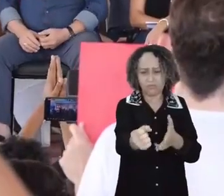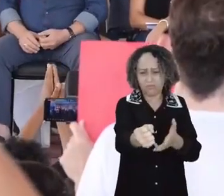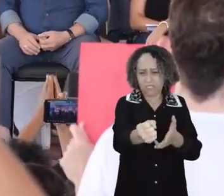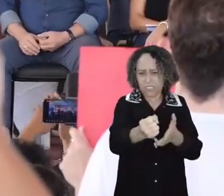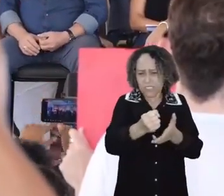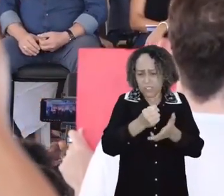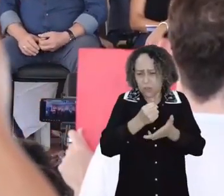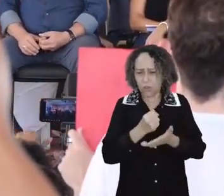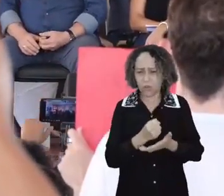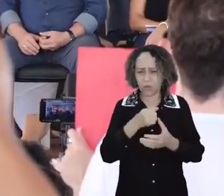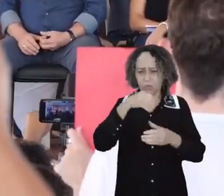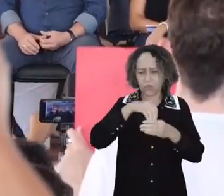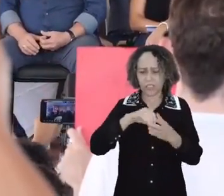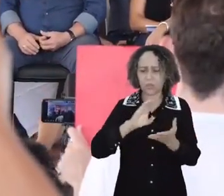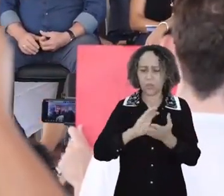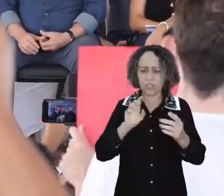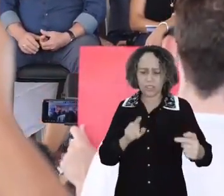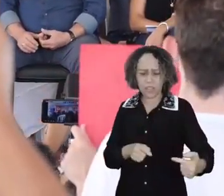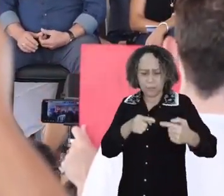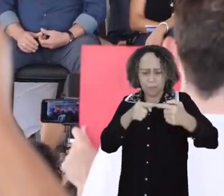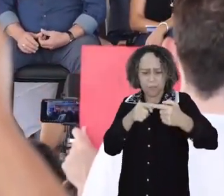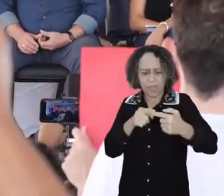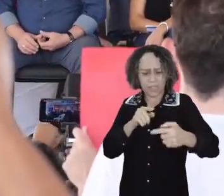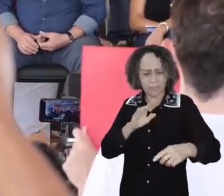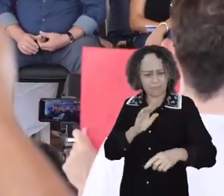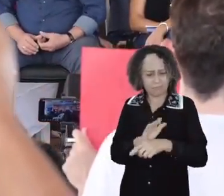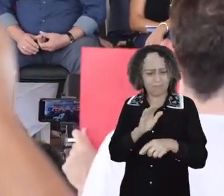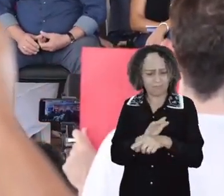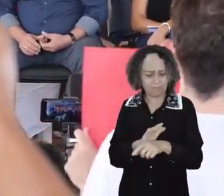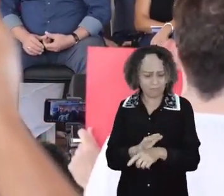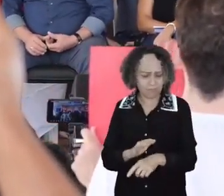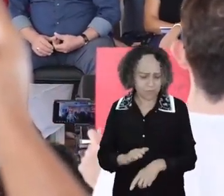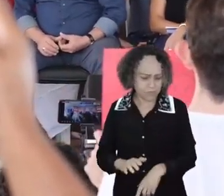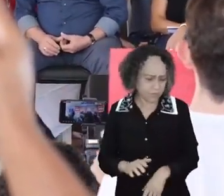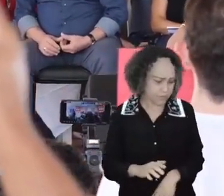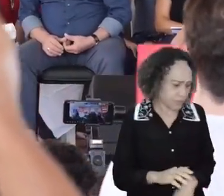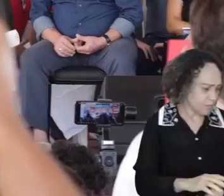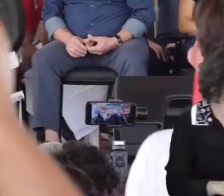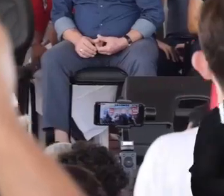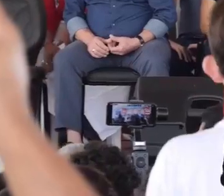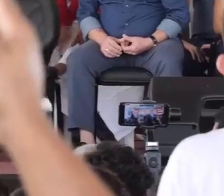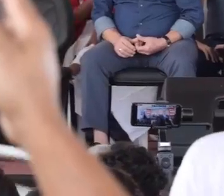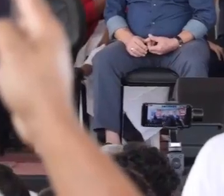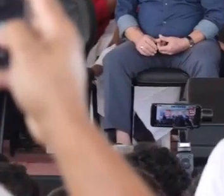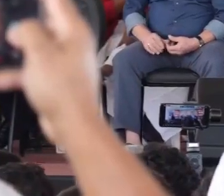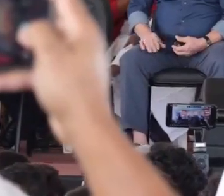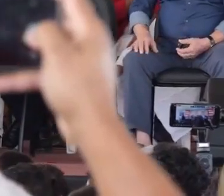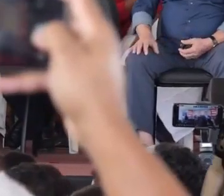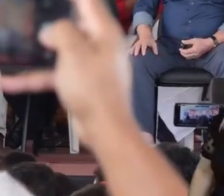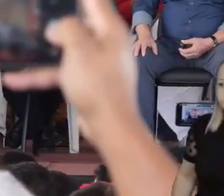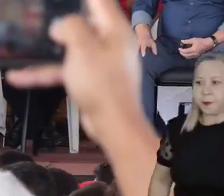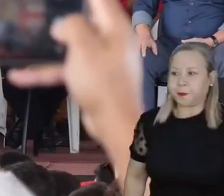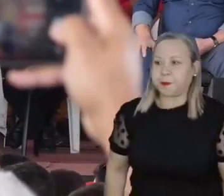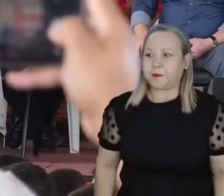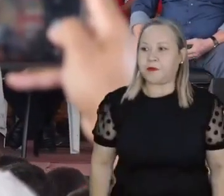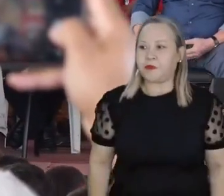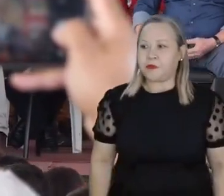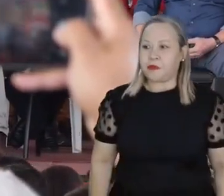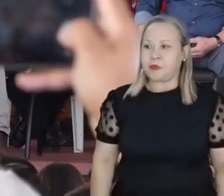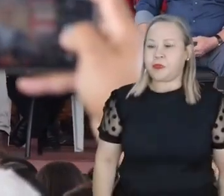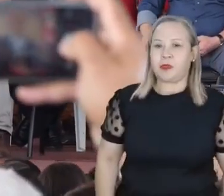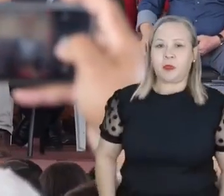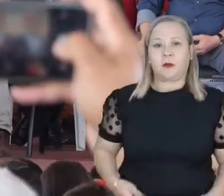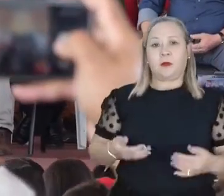nós fizemos obras de infraestrutura, nós promovemos o desenvolvimento econômico e social do